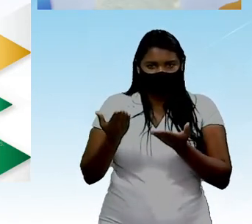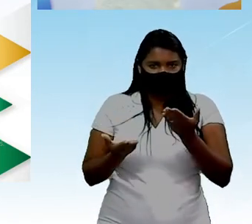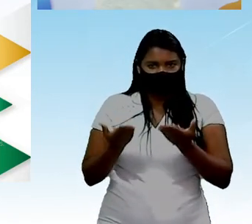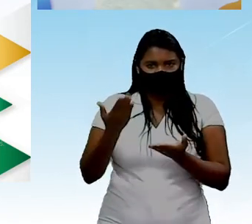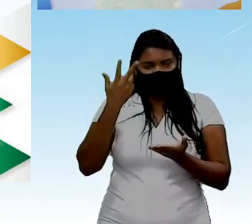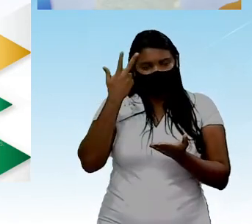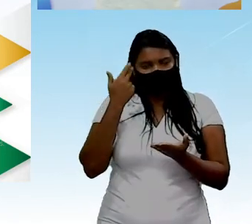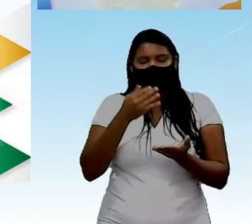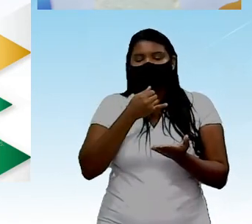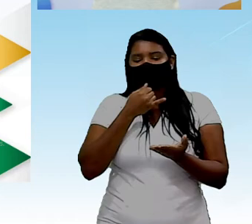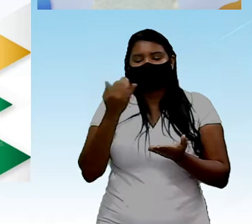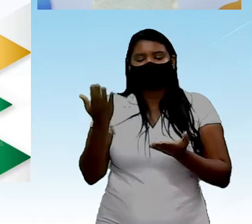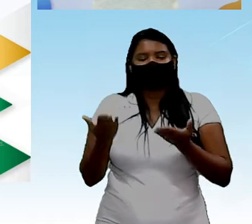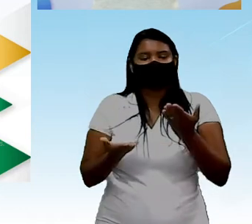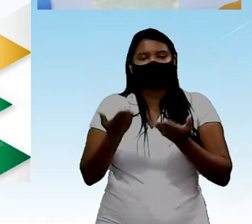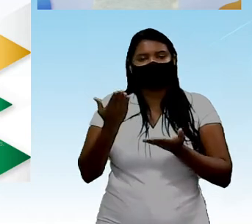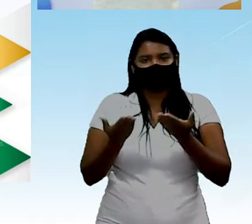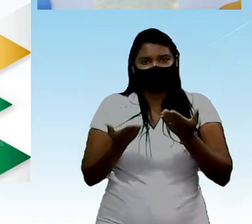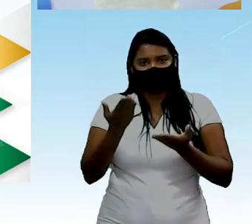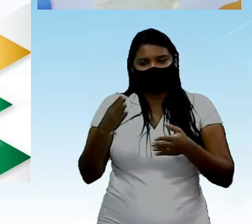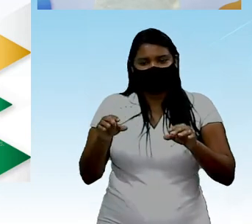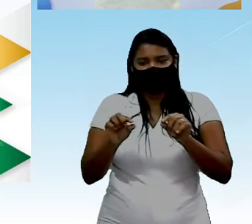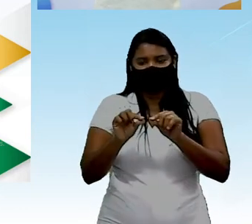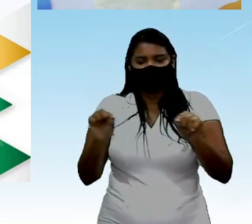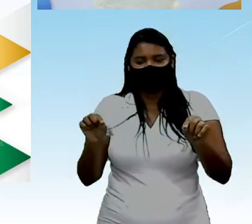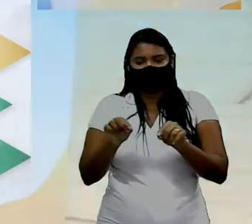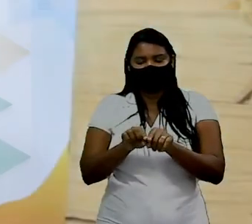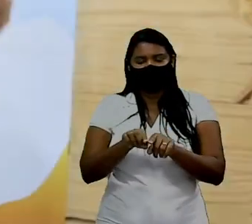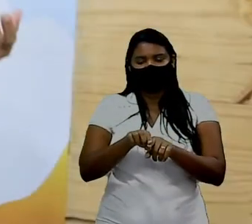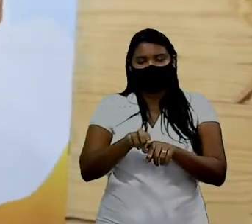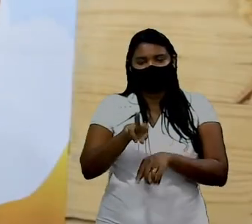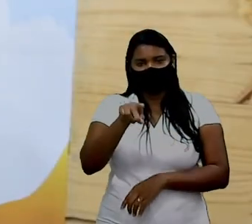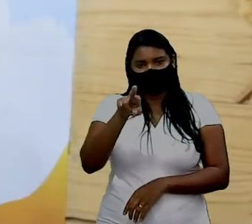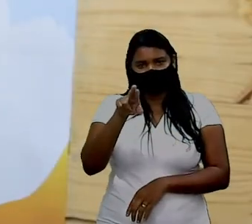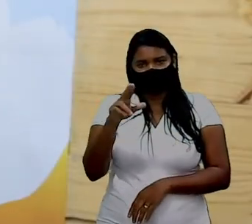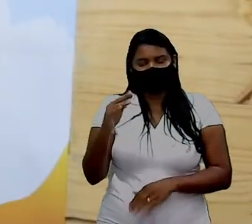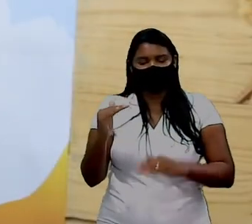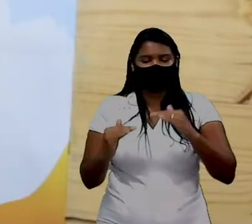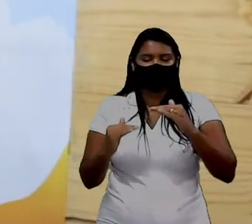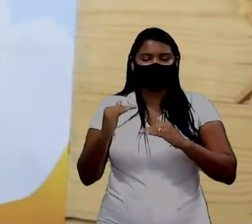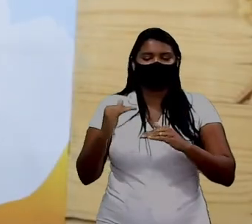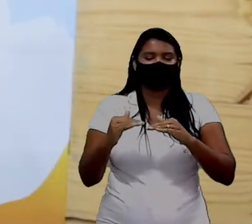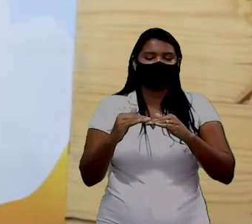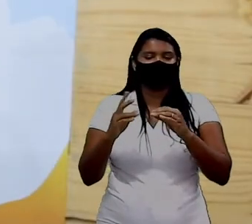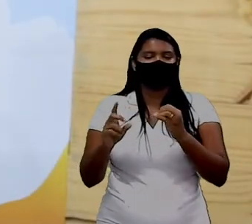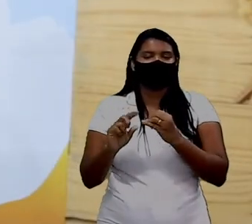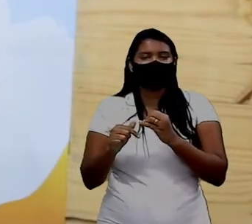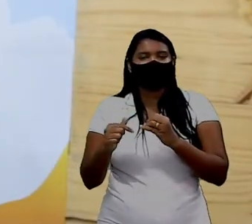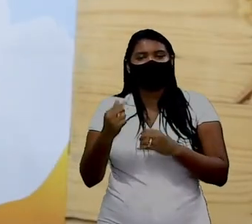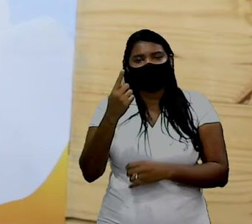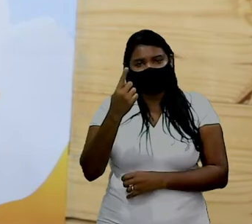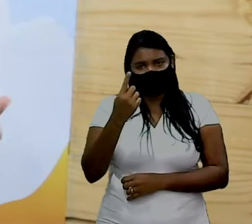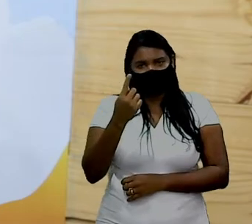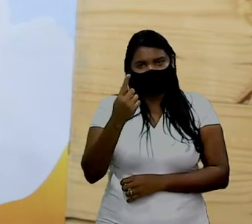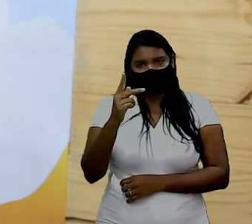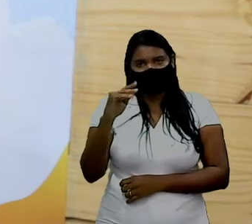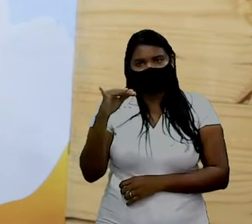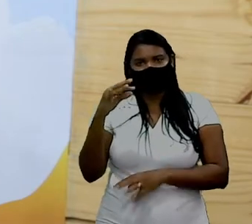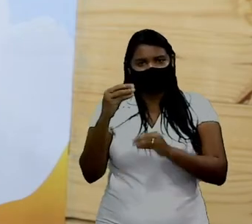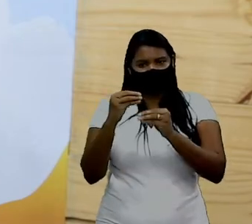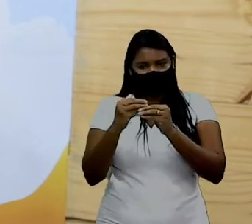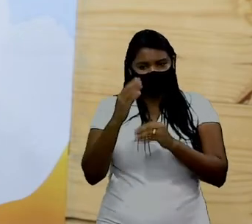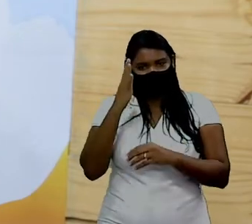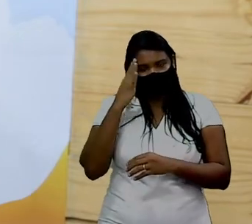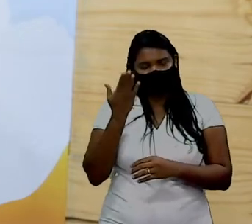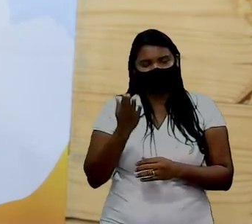mesma alinhamento de igualdade, então o feijão vai estar relacionado a 1 quilo e 1 quilo vai estar relacionado